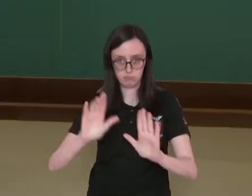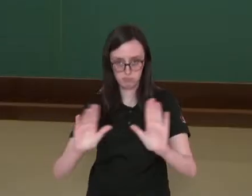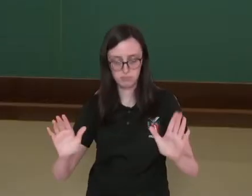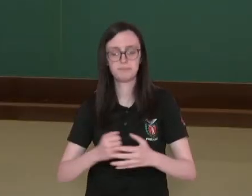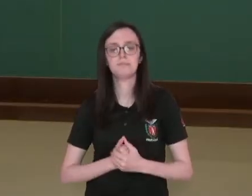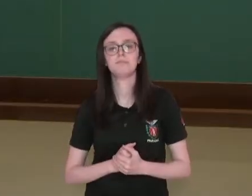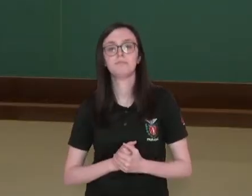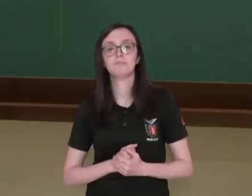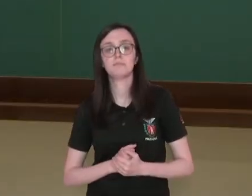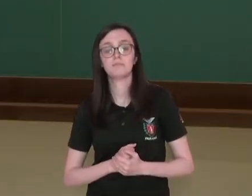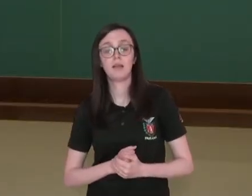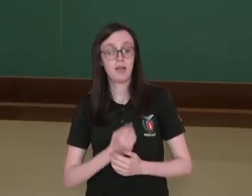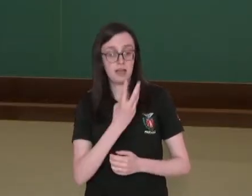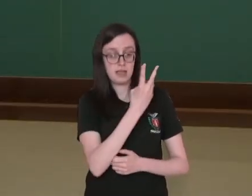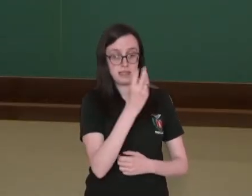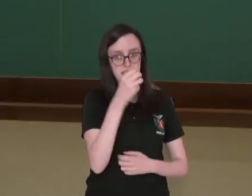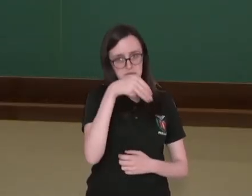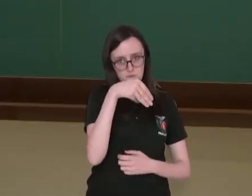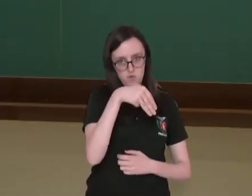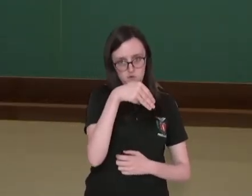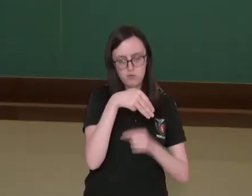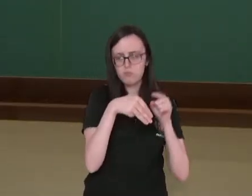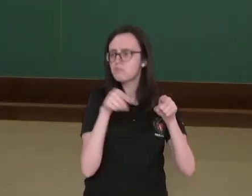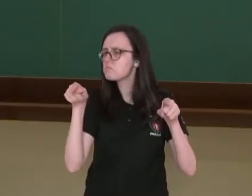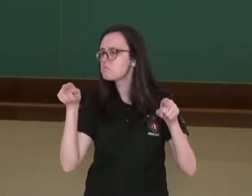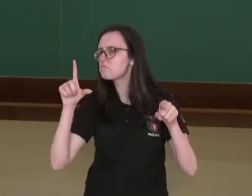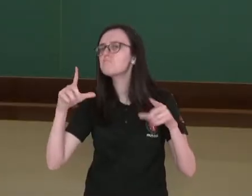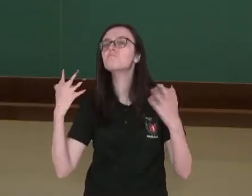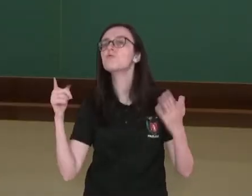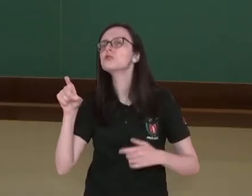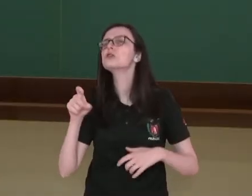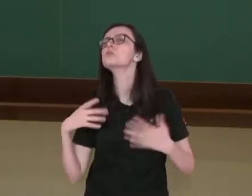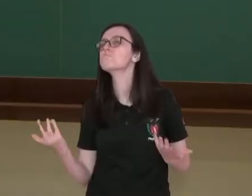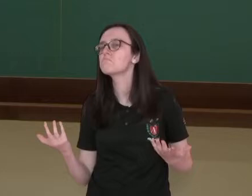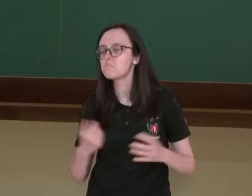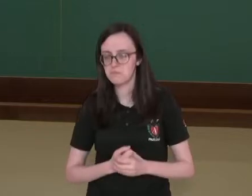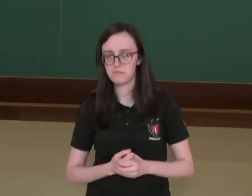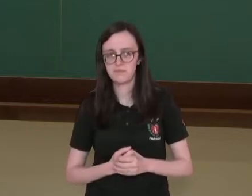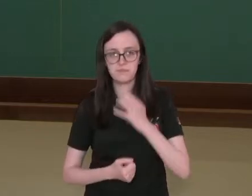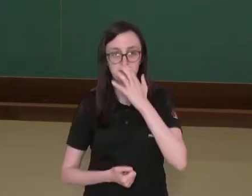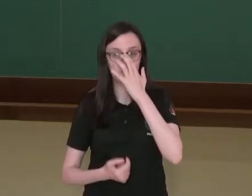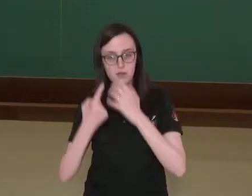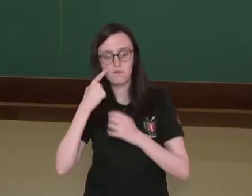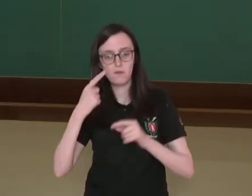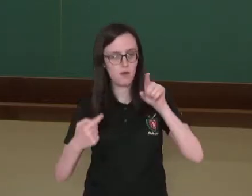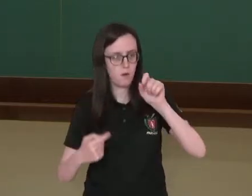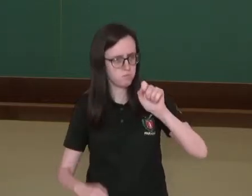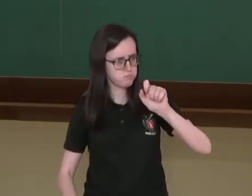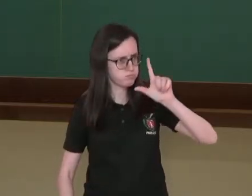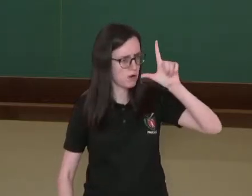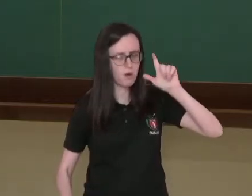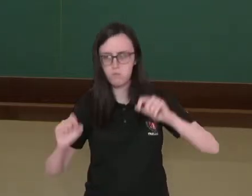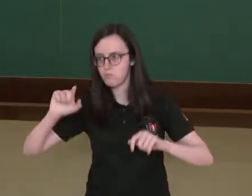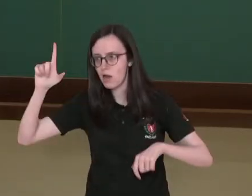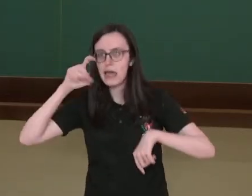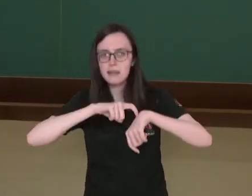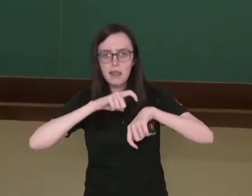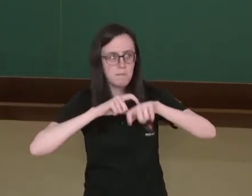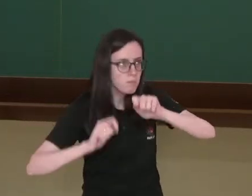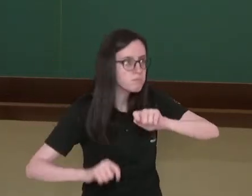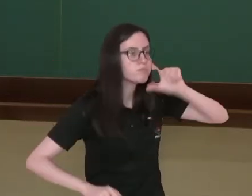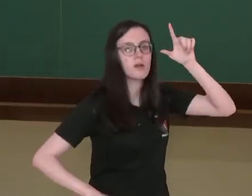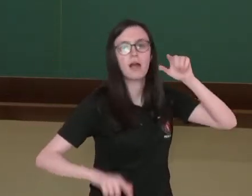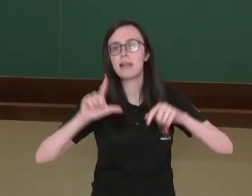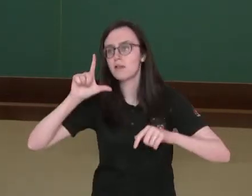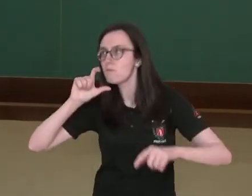litros. 300 minutos, qual vai ser o valor de X? Aqui a gente está vendo que houve um aumento, aqui também,